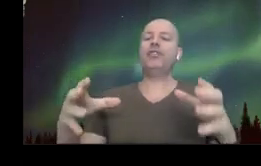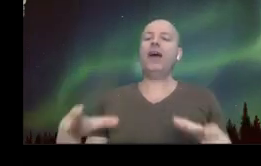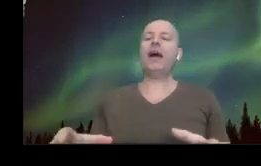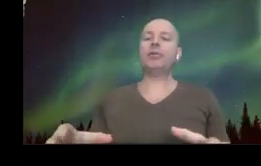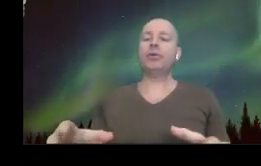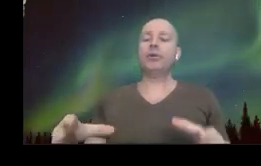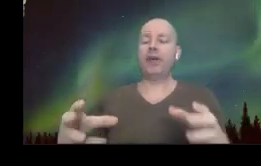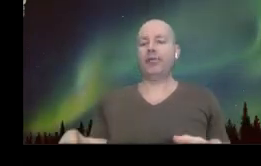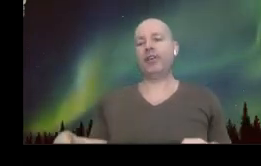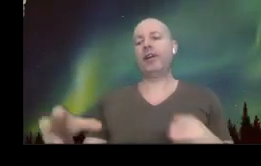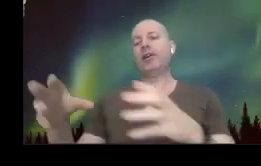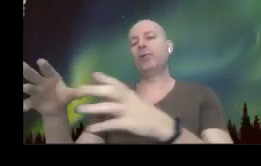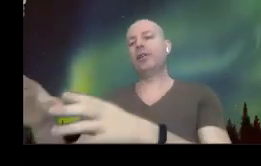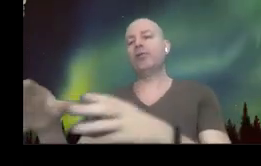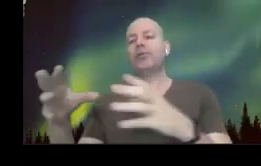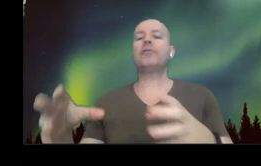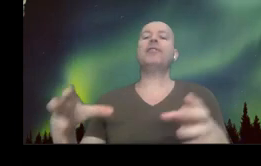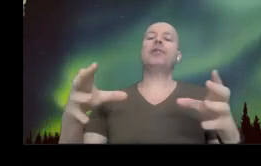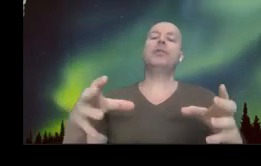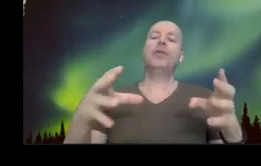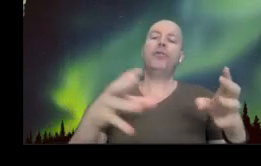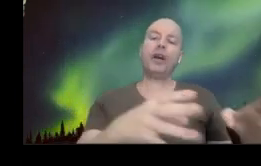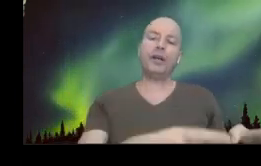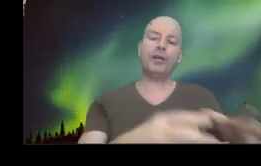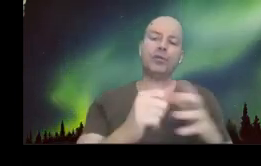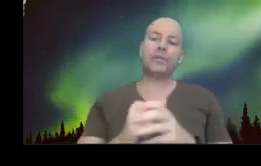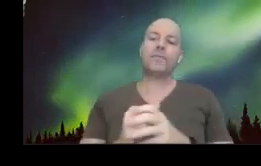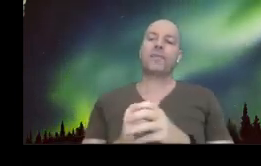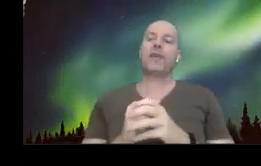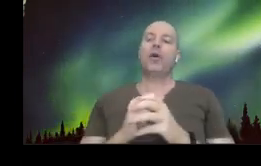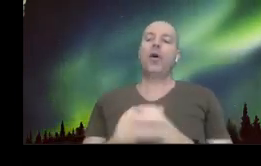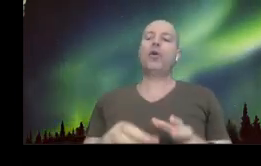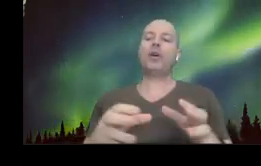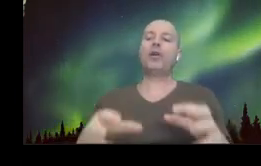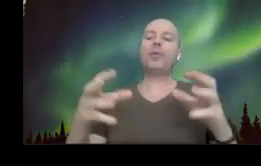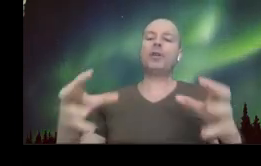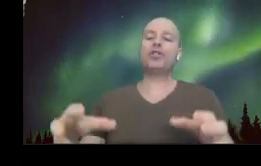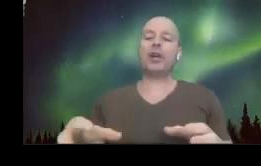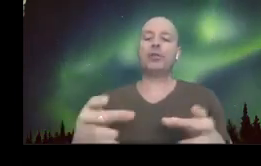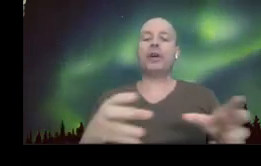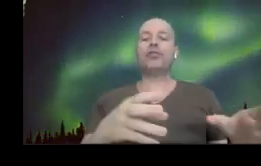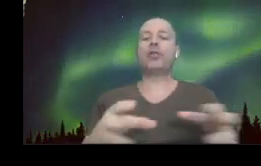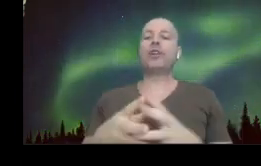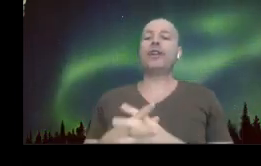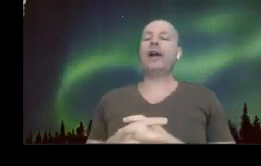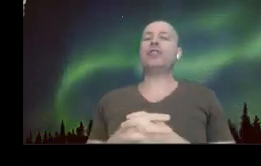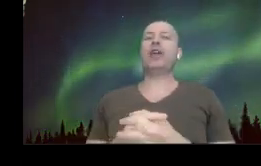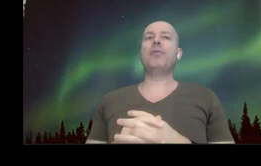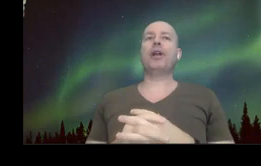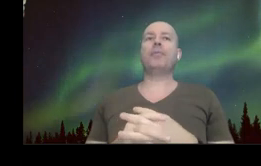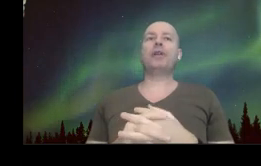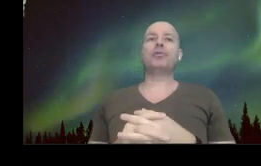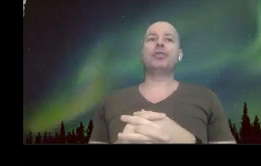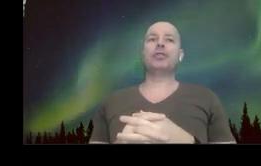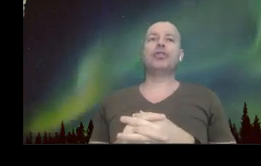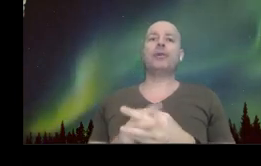significativa de cerrado. E aí você cria a unidade de conservação focada nisso. Ou eu quero proteger, no caso de comunidade,